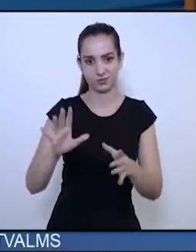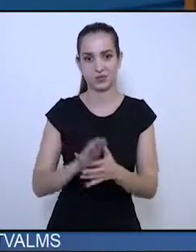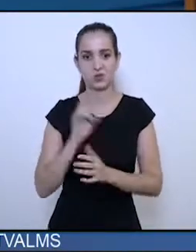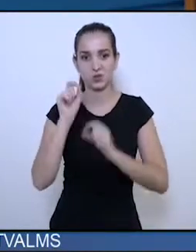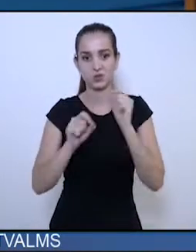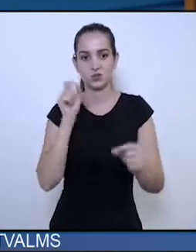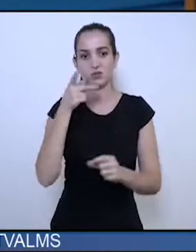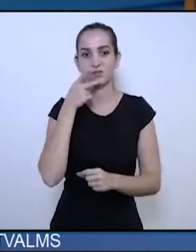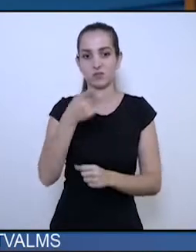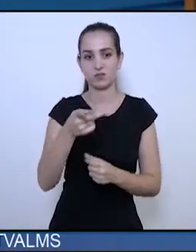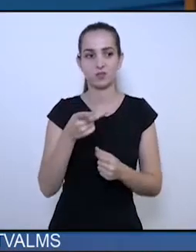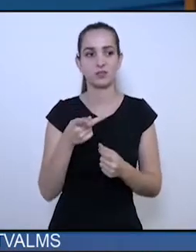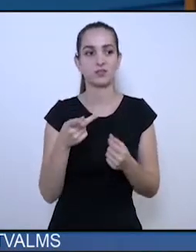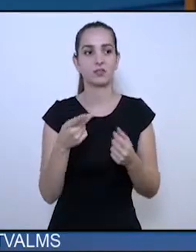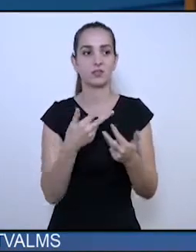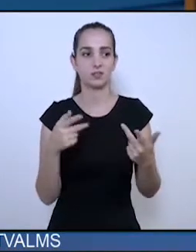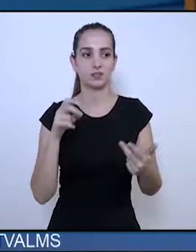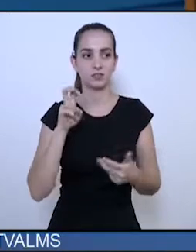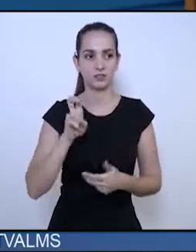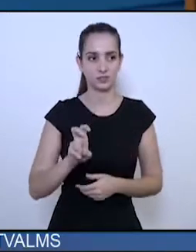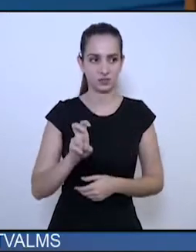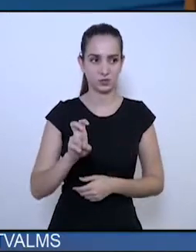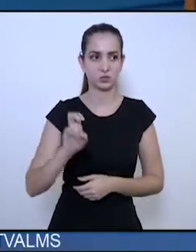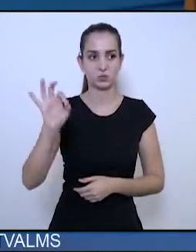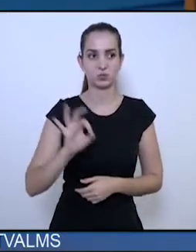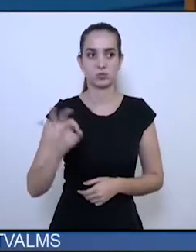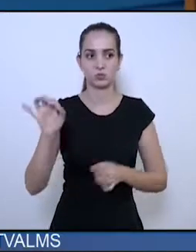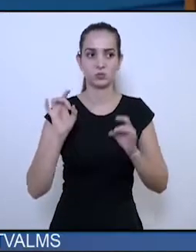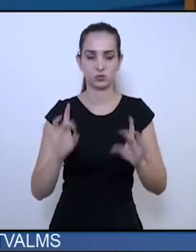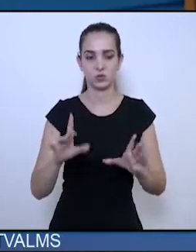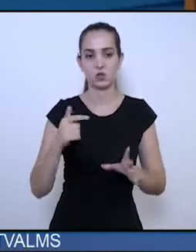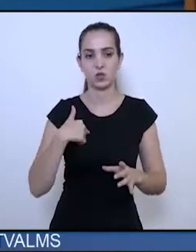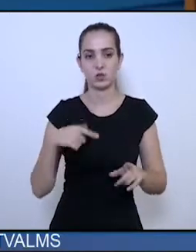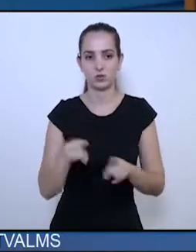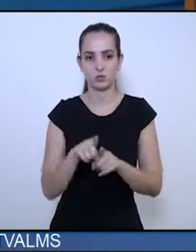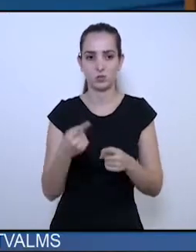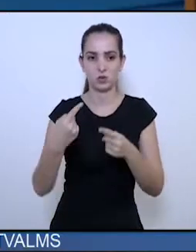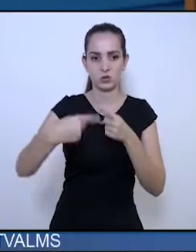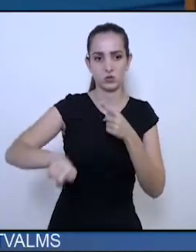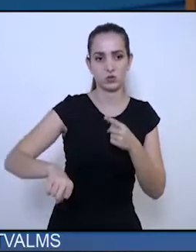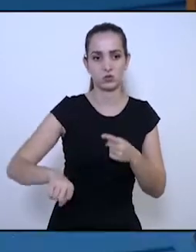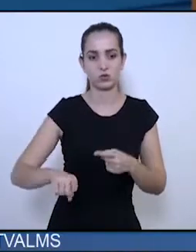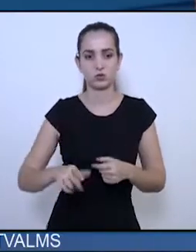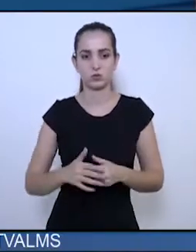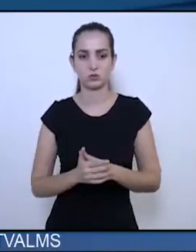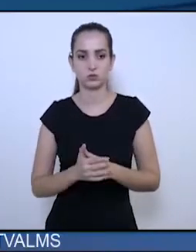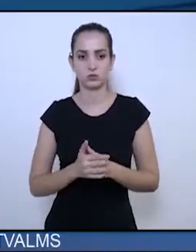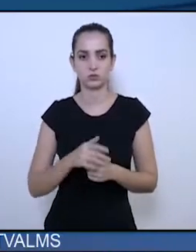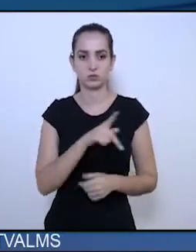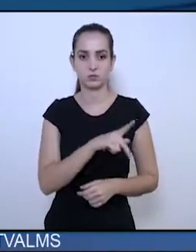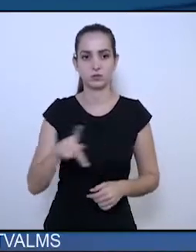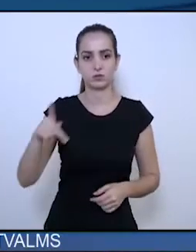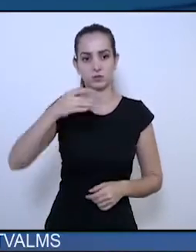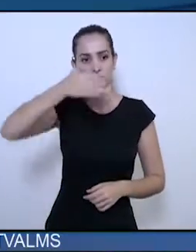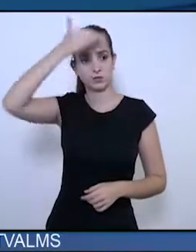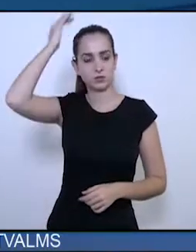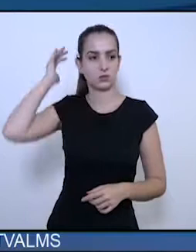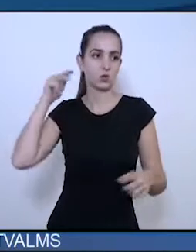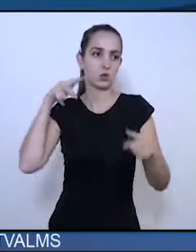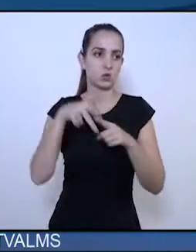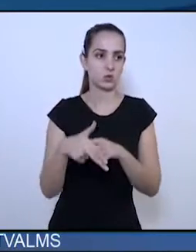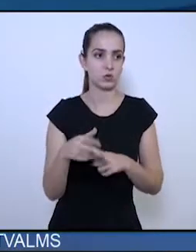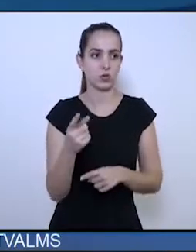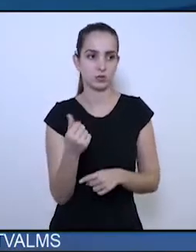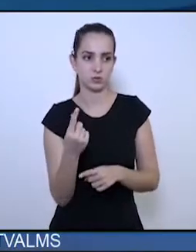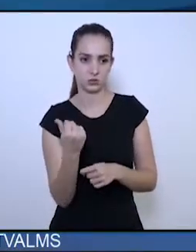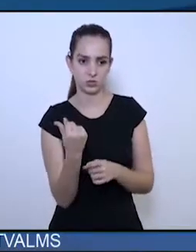Excelência aproveita, aí eu concordo com Vossa Excelência. Eu também sou contra o presidente Michel Temer, em 2 anos que tem como presidente, cortar recursos da